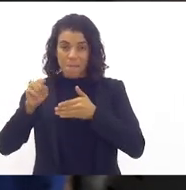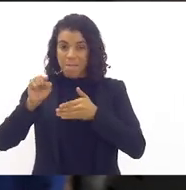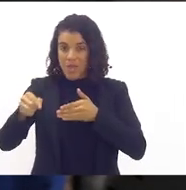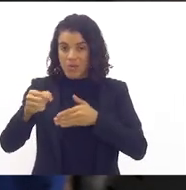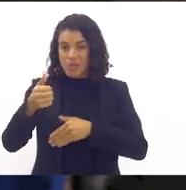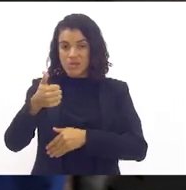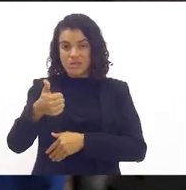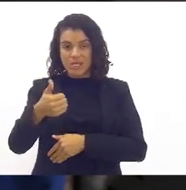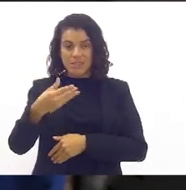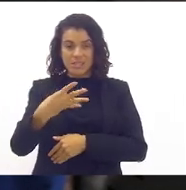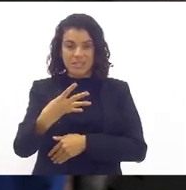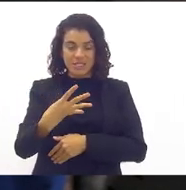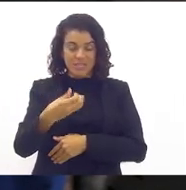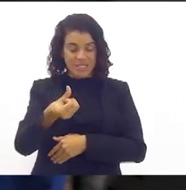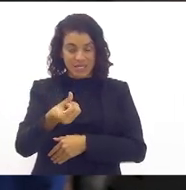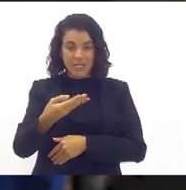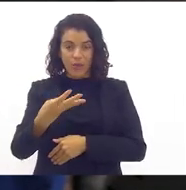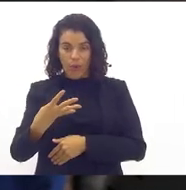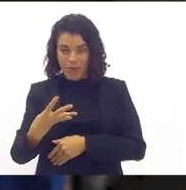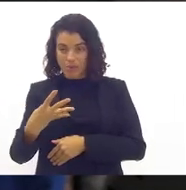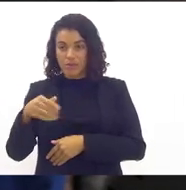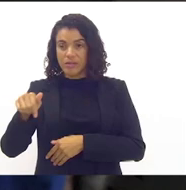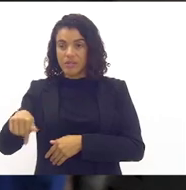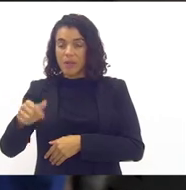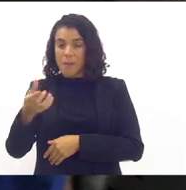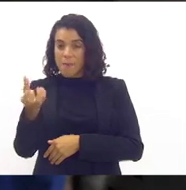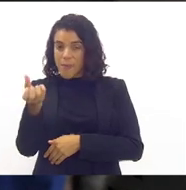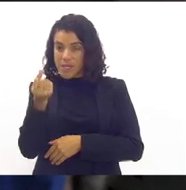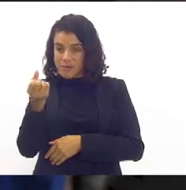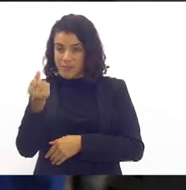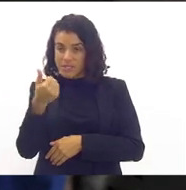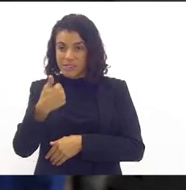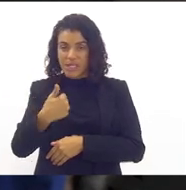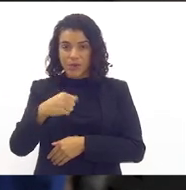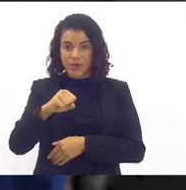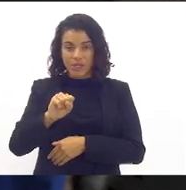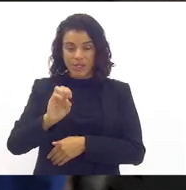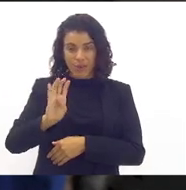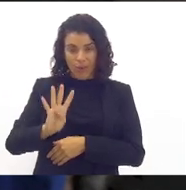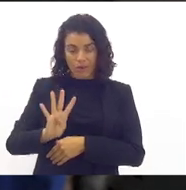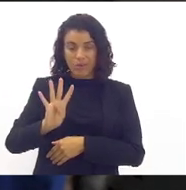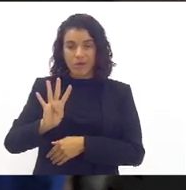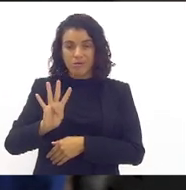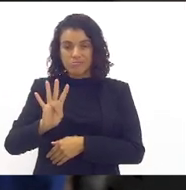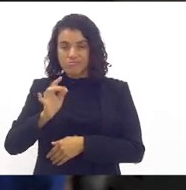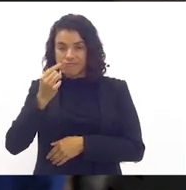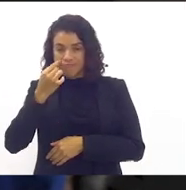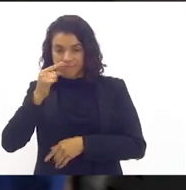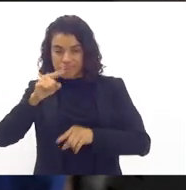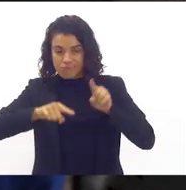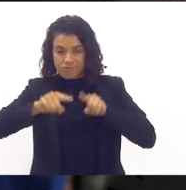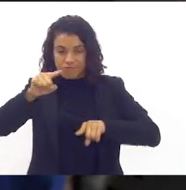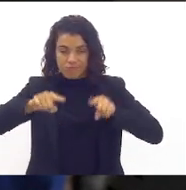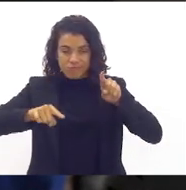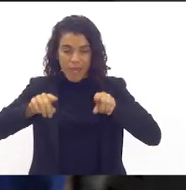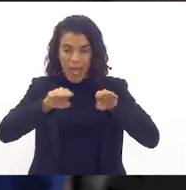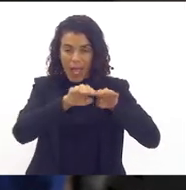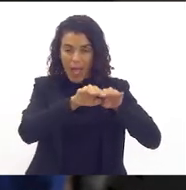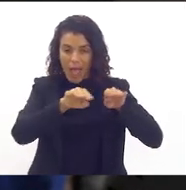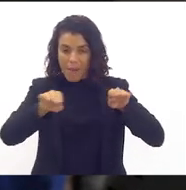7.164. E do pensionista está 5.184. Ponderando isso, a média está